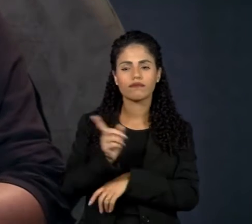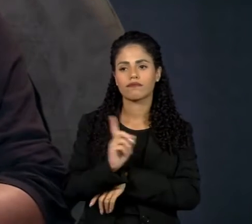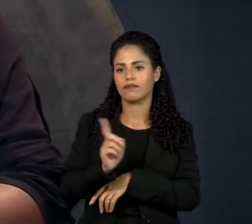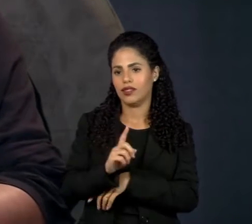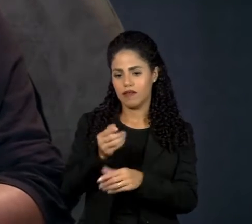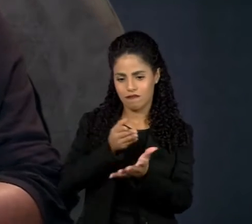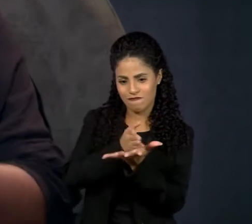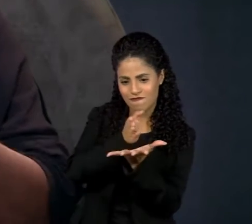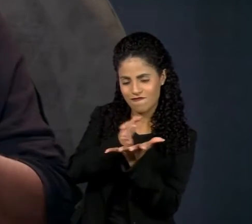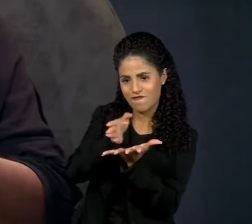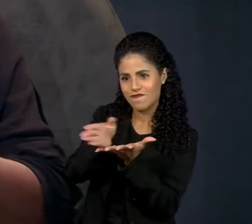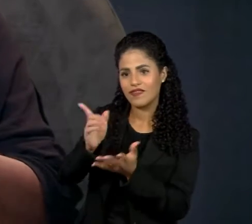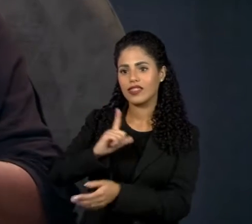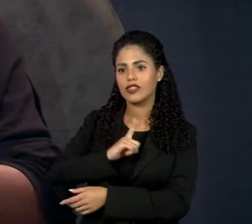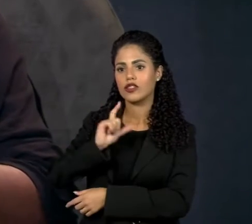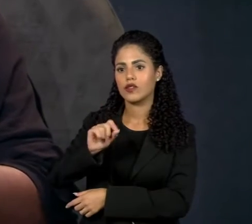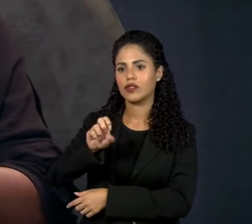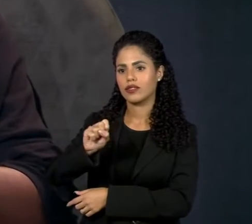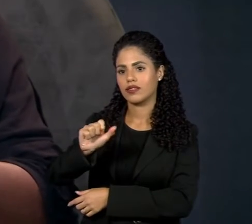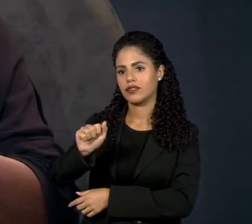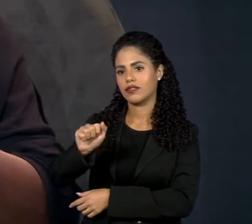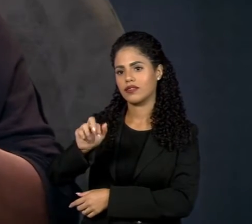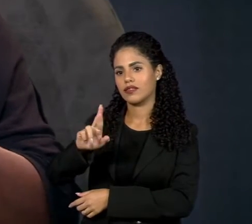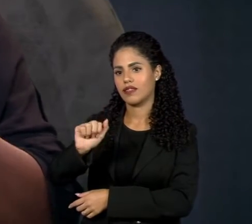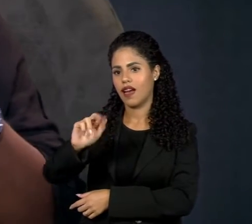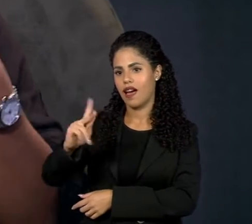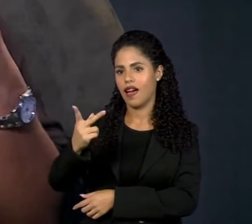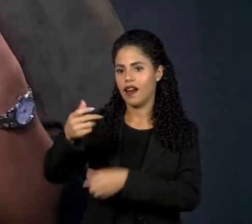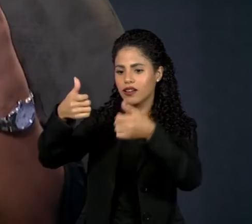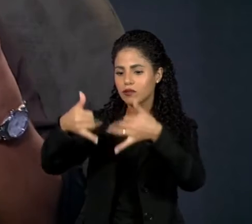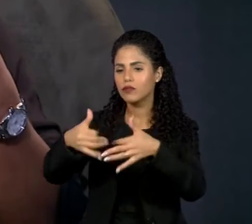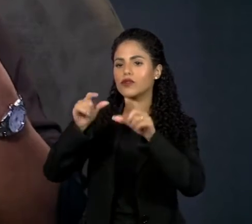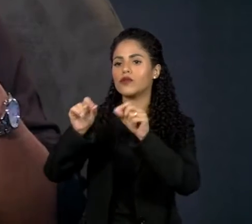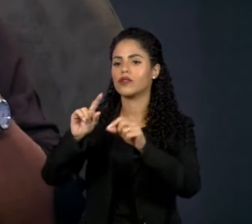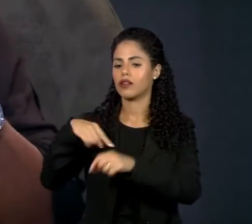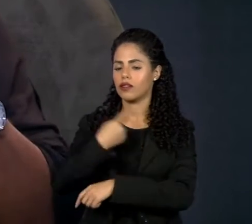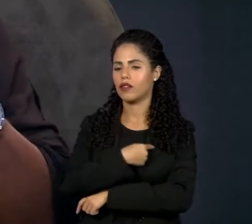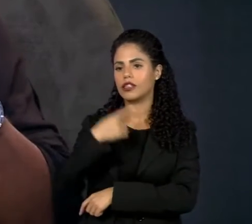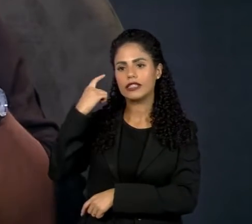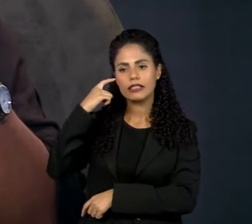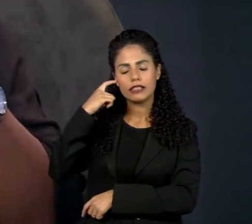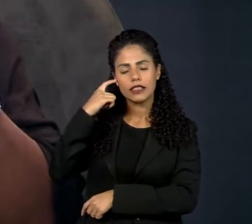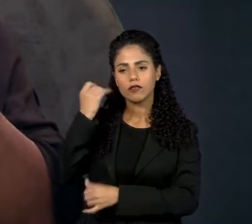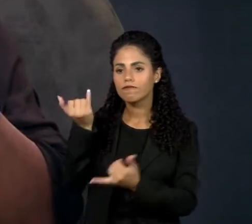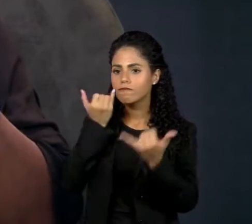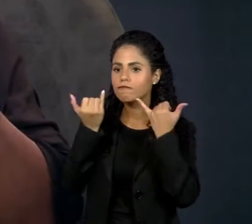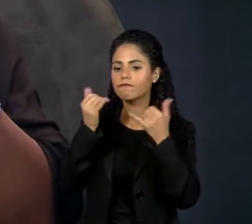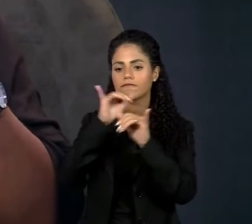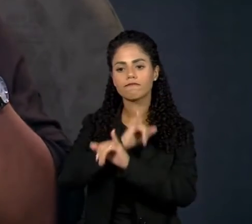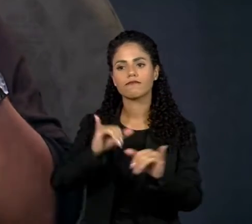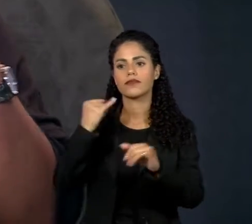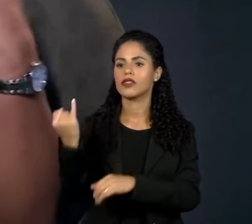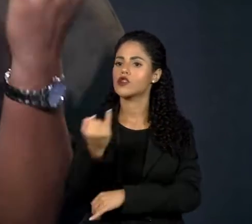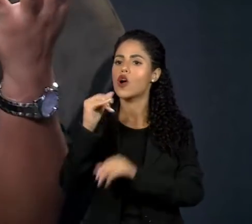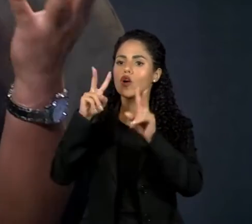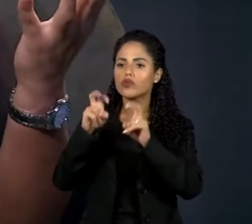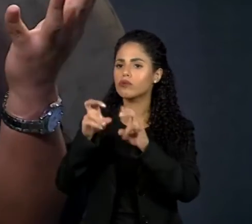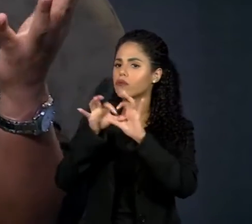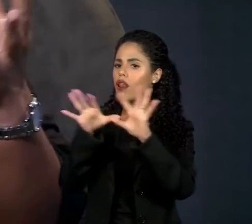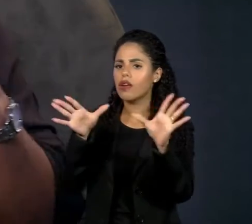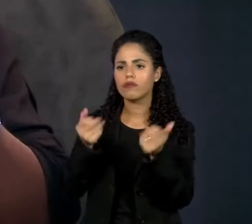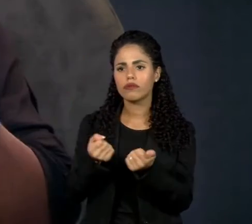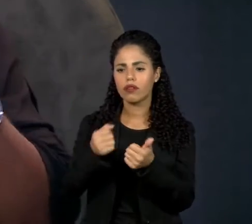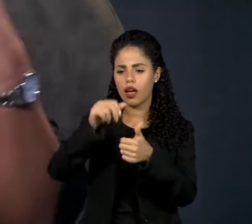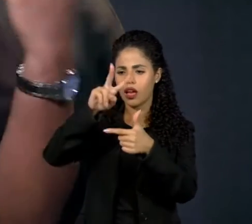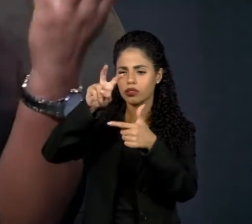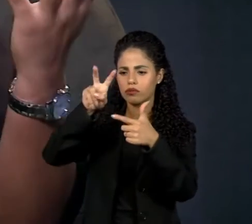né? E uma coisa que a Sara falou, que a gente também reforça sempre, é essa necessidade de falar sobre qualquer coisa, assim. A gente